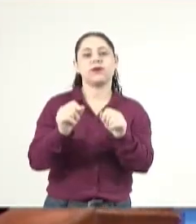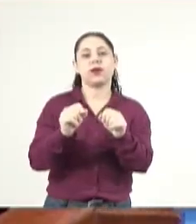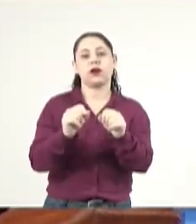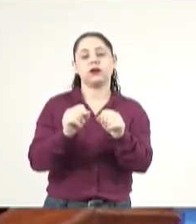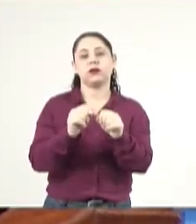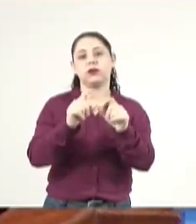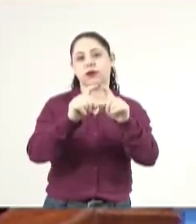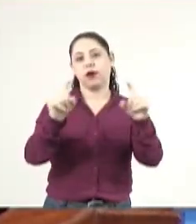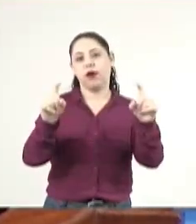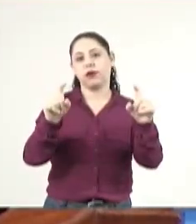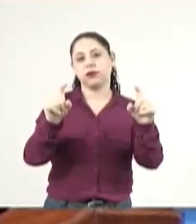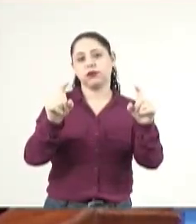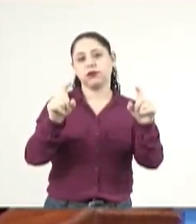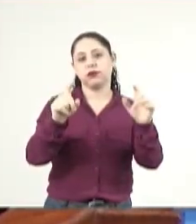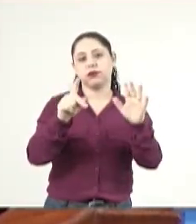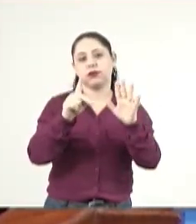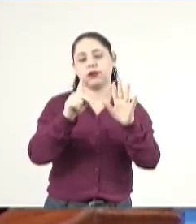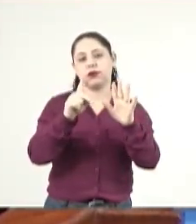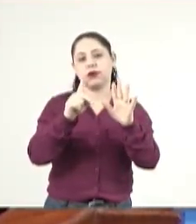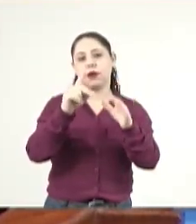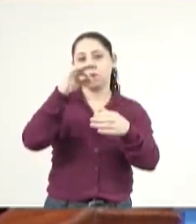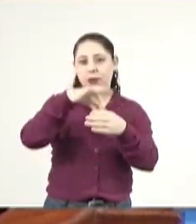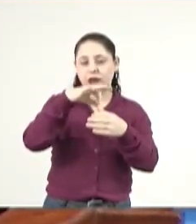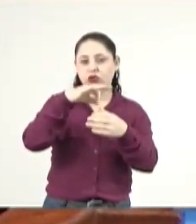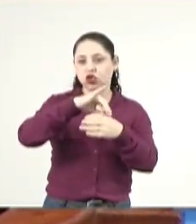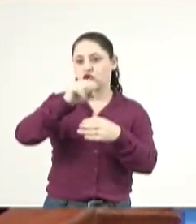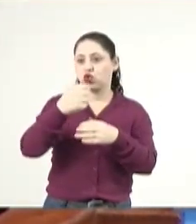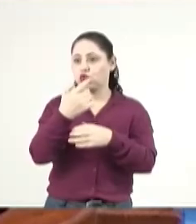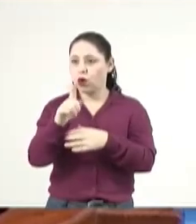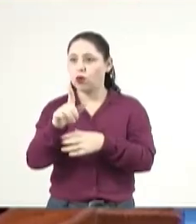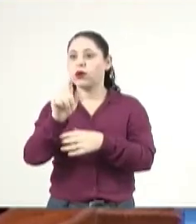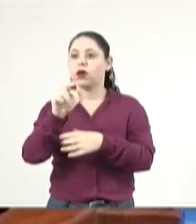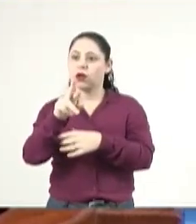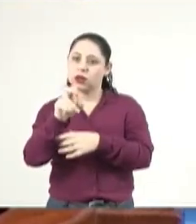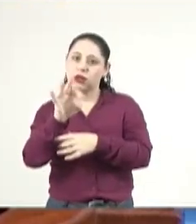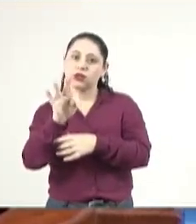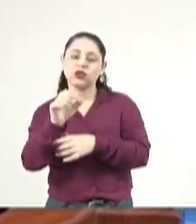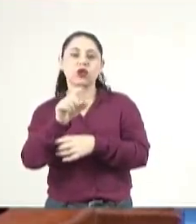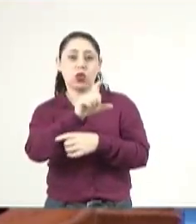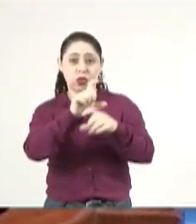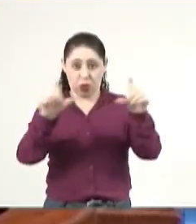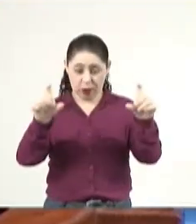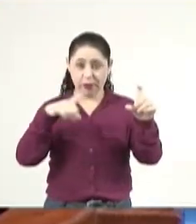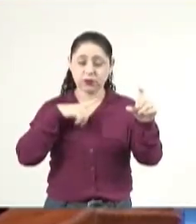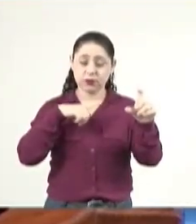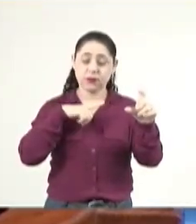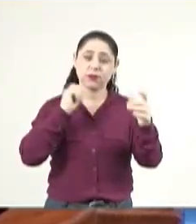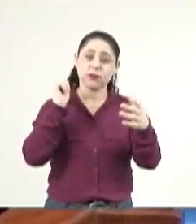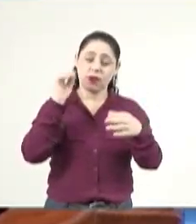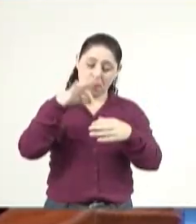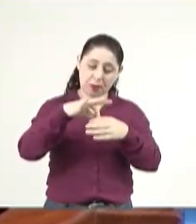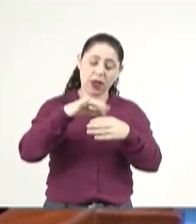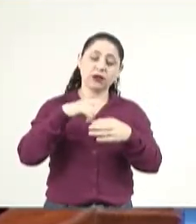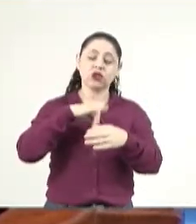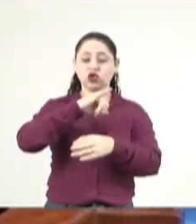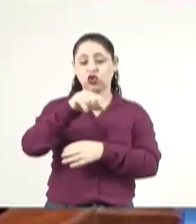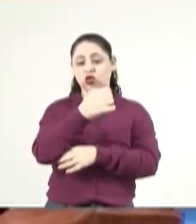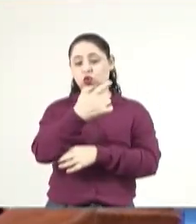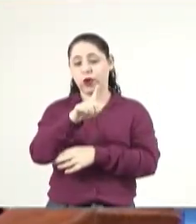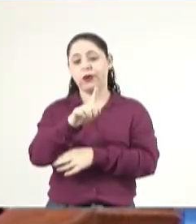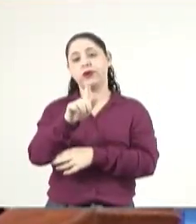ele é formado em 1/3 dele pelo leque aluvial do rio Taquari, o rio Taquari